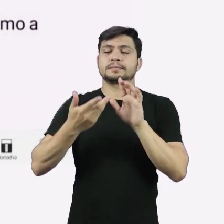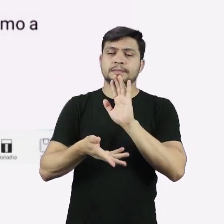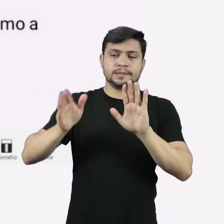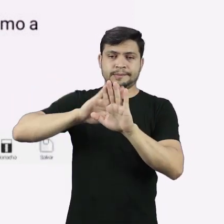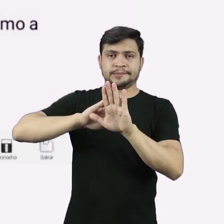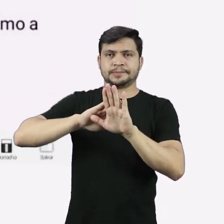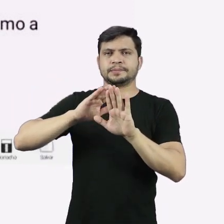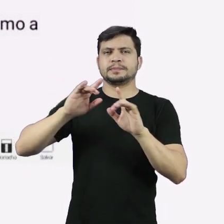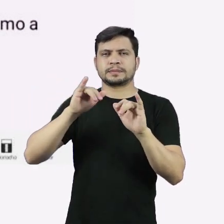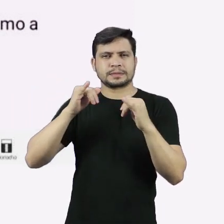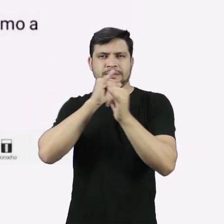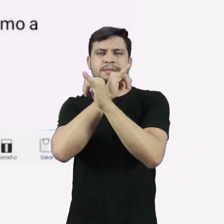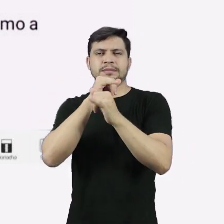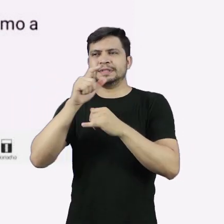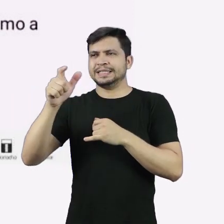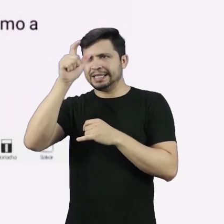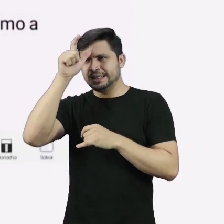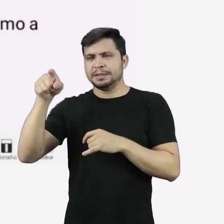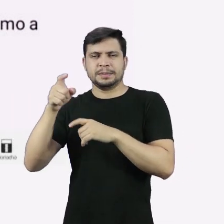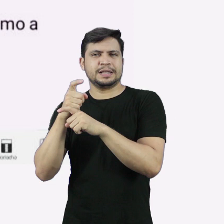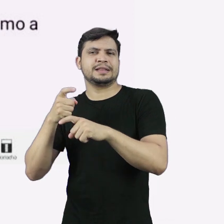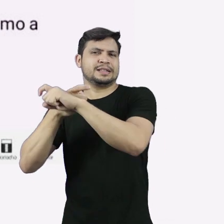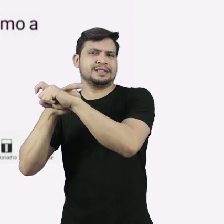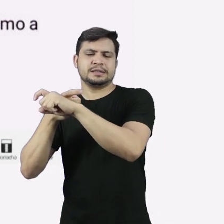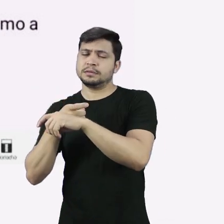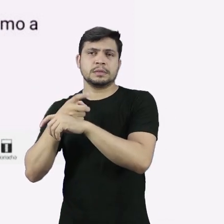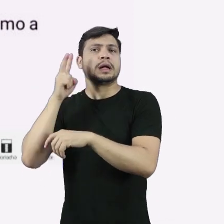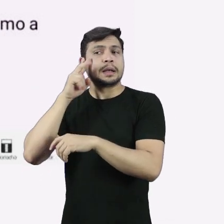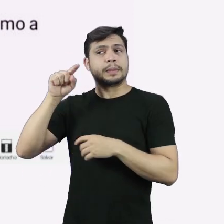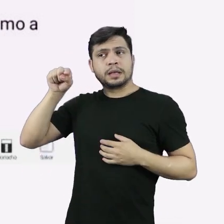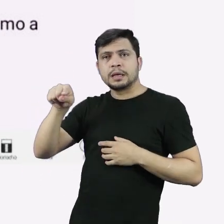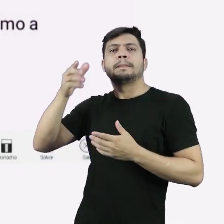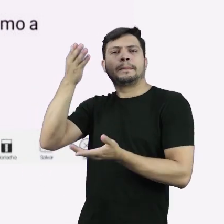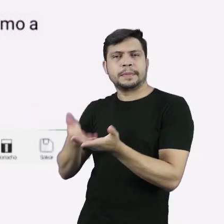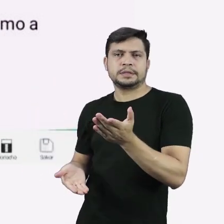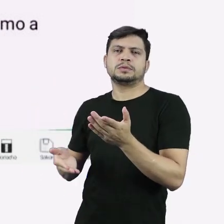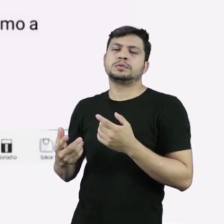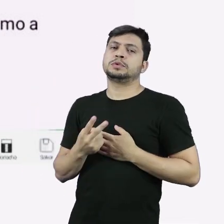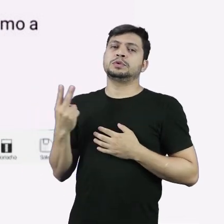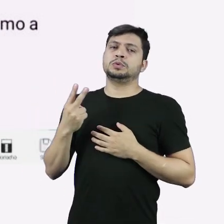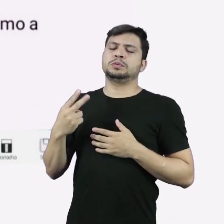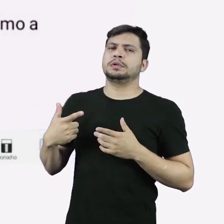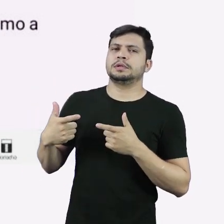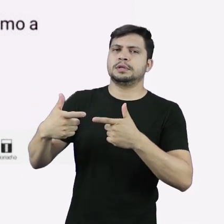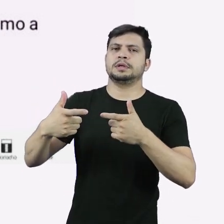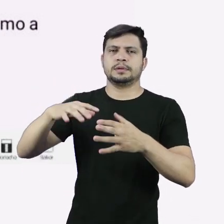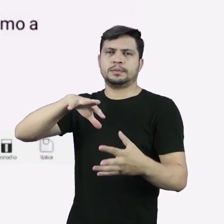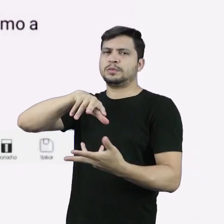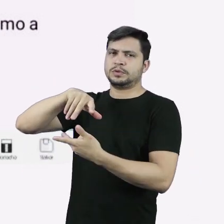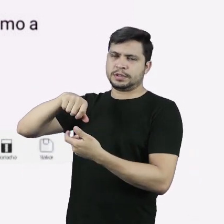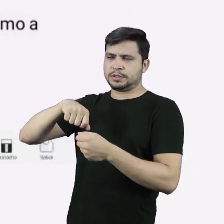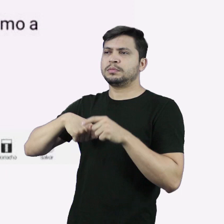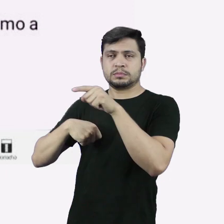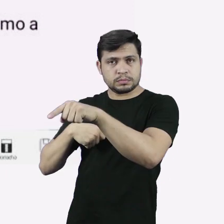pela Alemanha nazista. Lembrar que a Alemanha nazista perdeu a Segunda Guerra Mundial, está completamente destruída, inclusive está